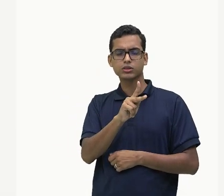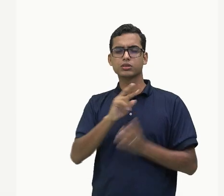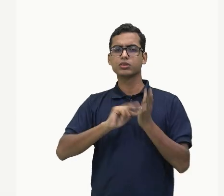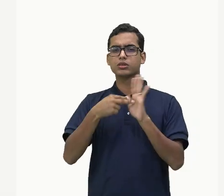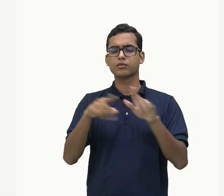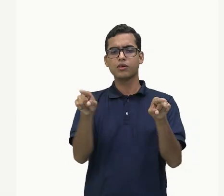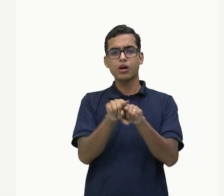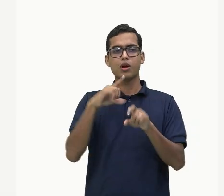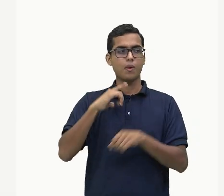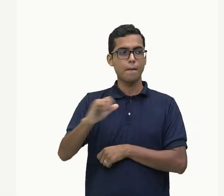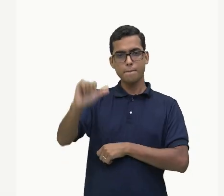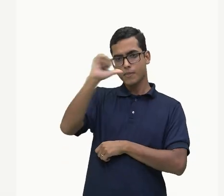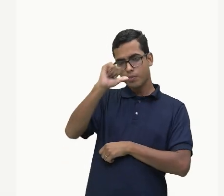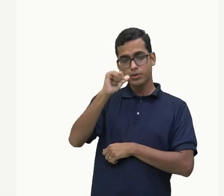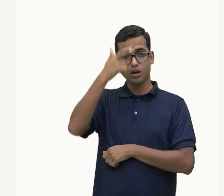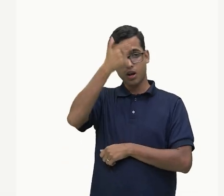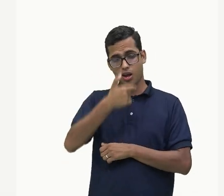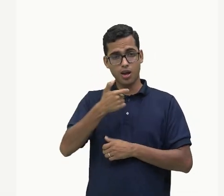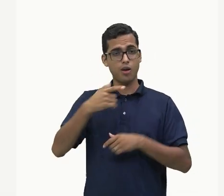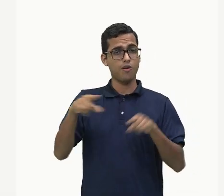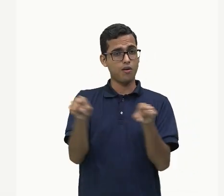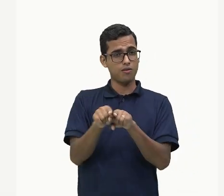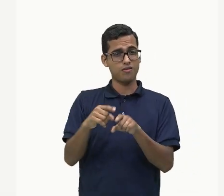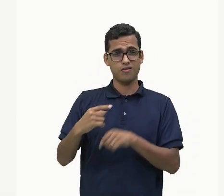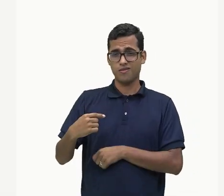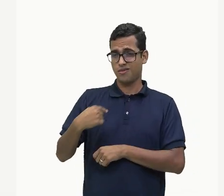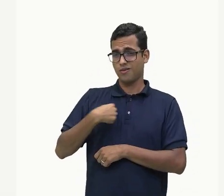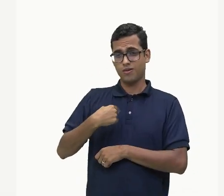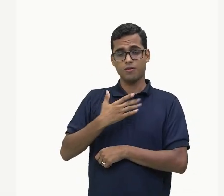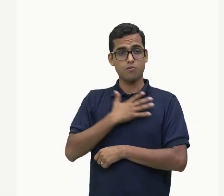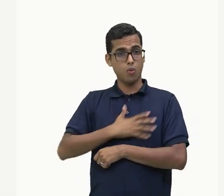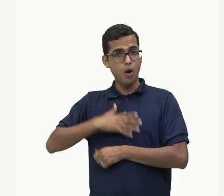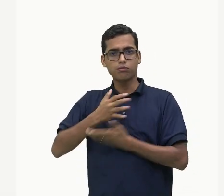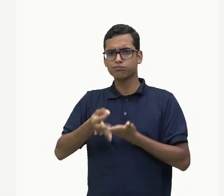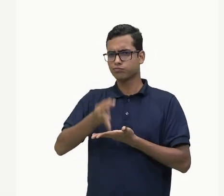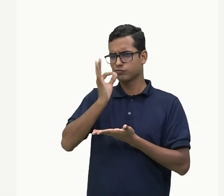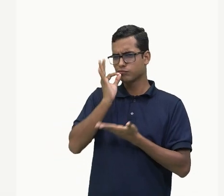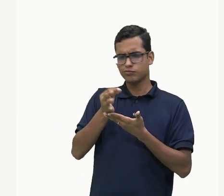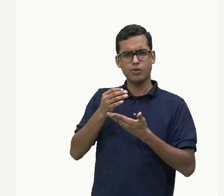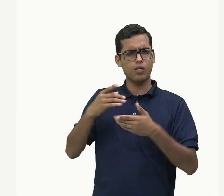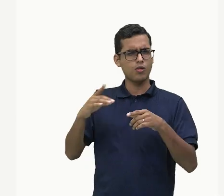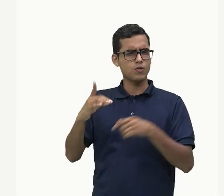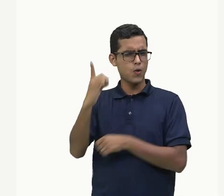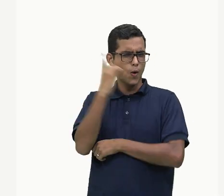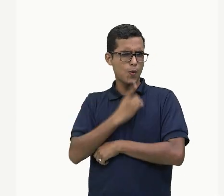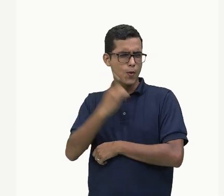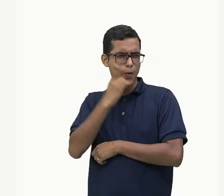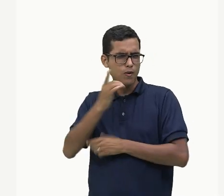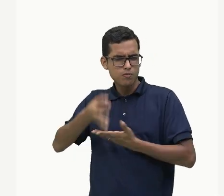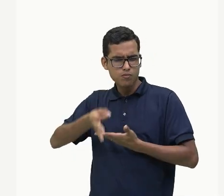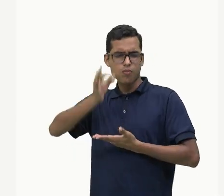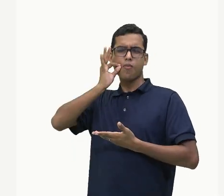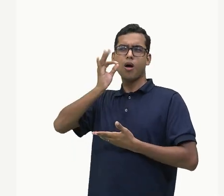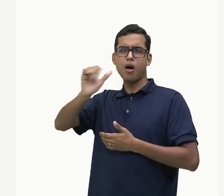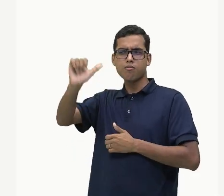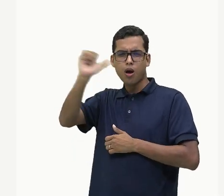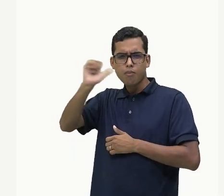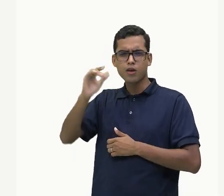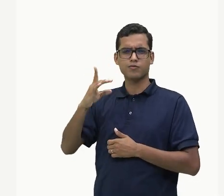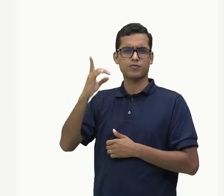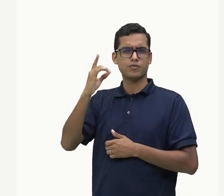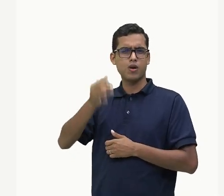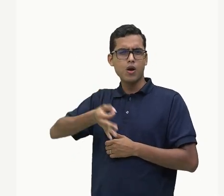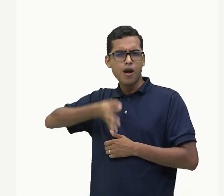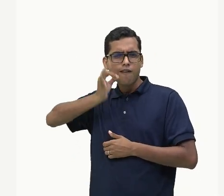né, o café, todos os dias. Every day, né, todos os dias. Então, eu gosto de café, eu não bebo café todos os dias.